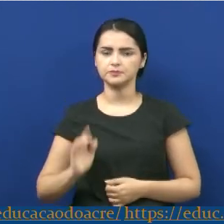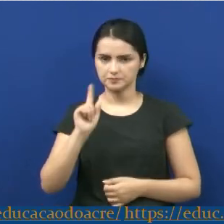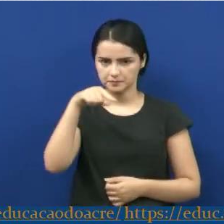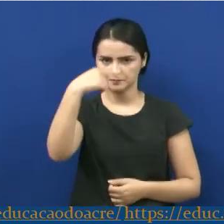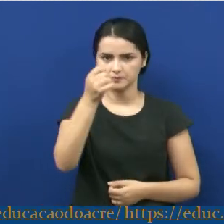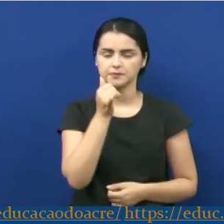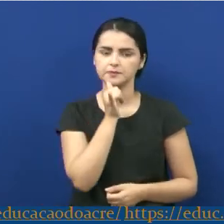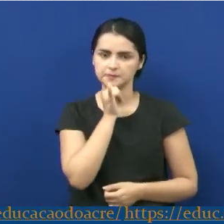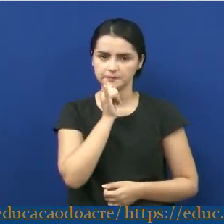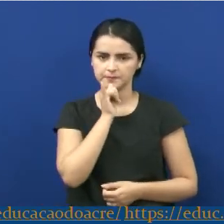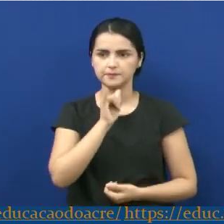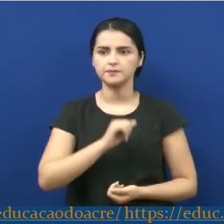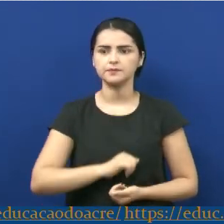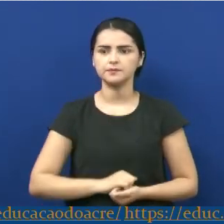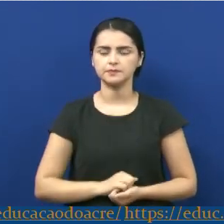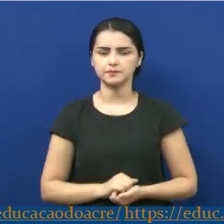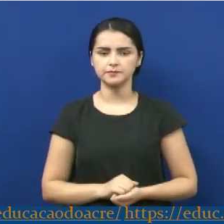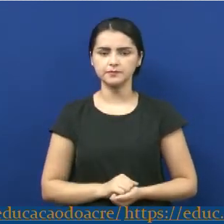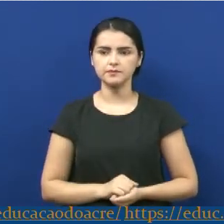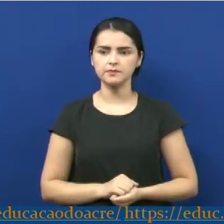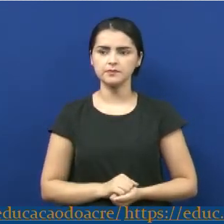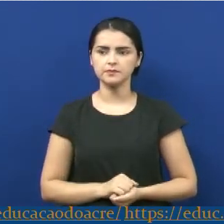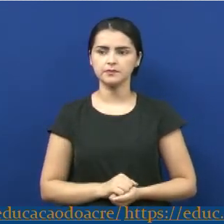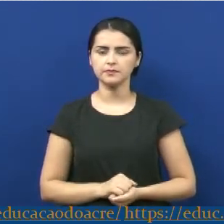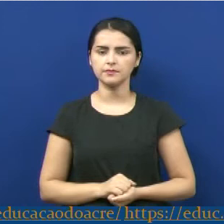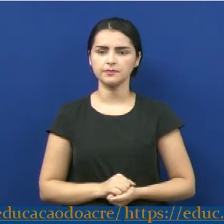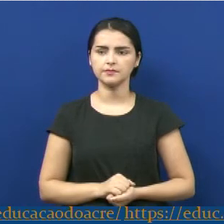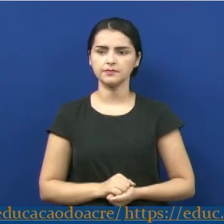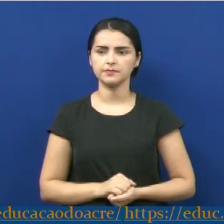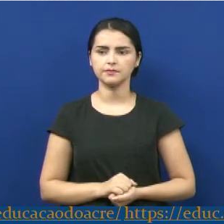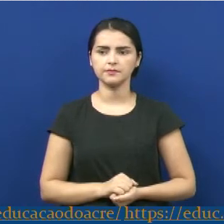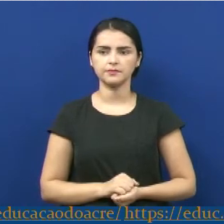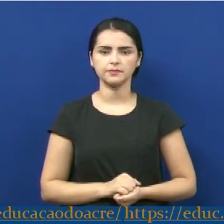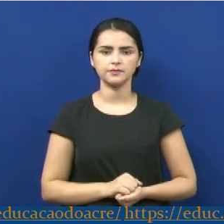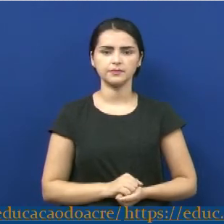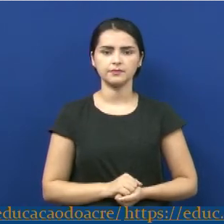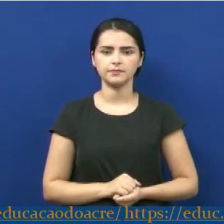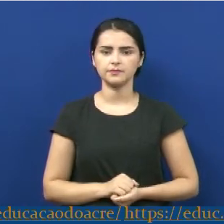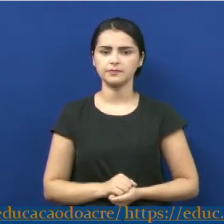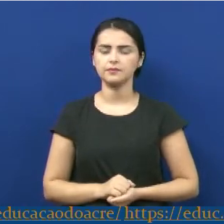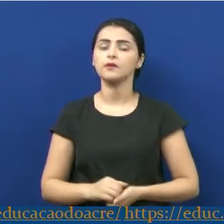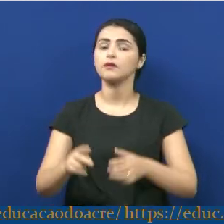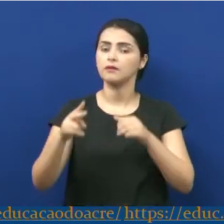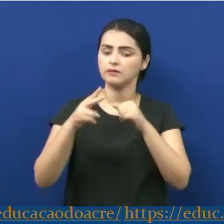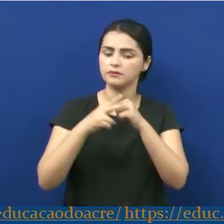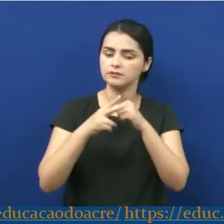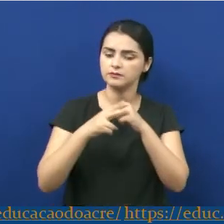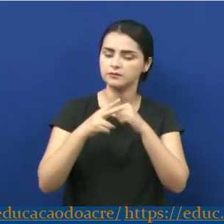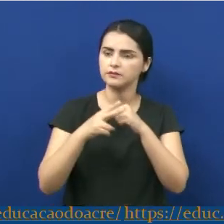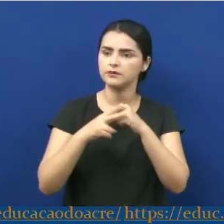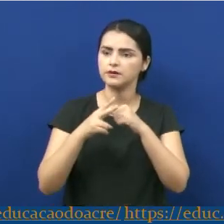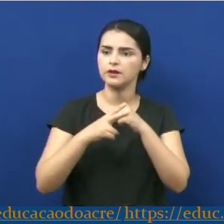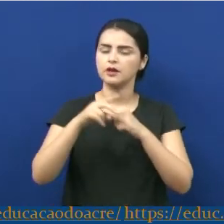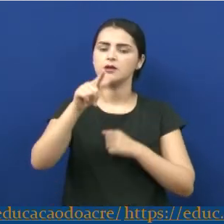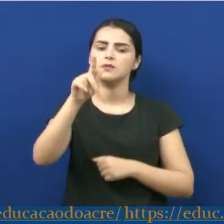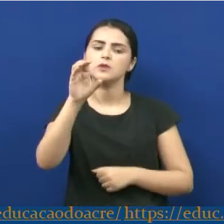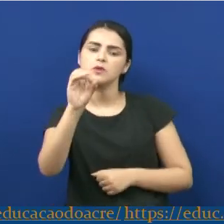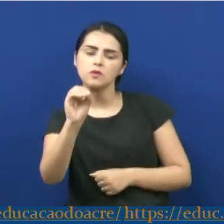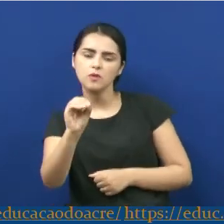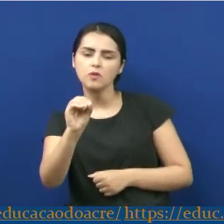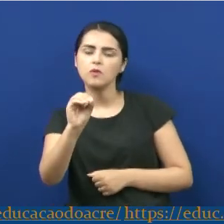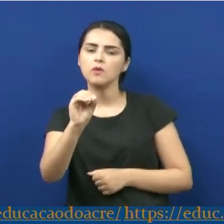Próximo exemplo. We go to Slovakia last year. Então o verbo go, o verbo ir, né?